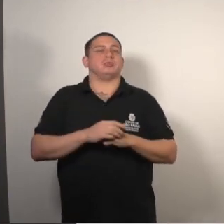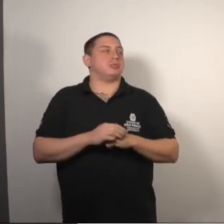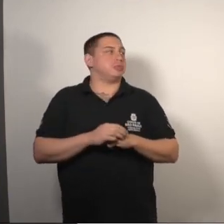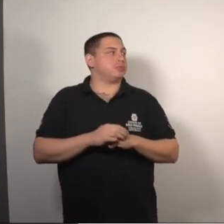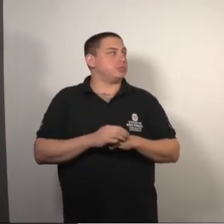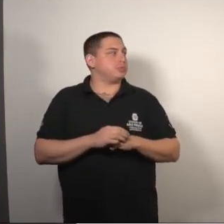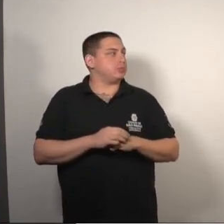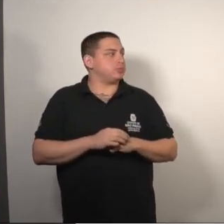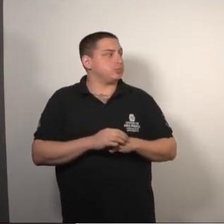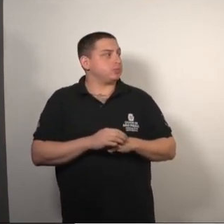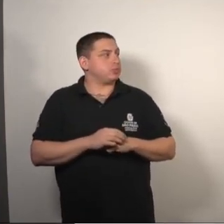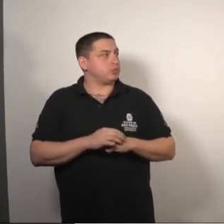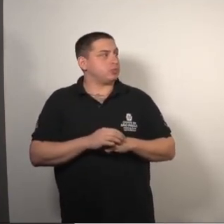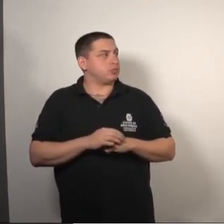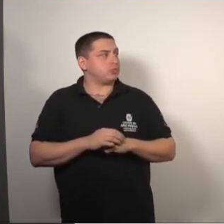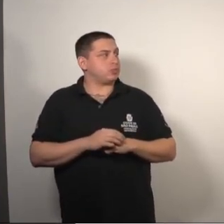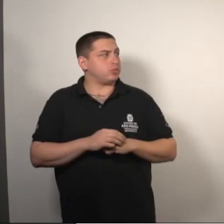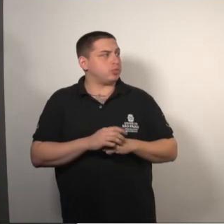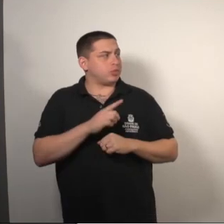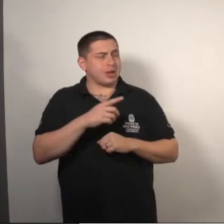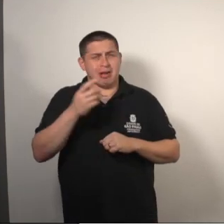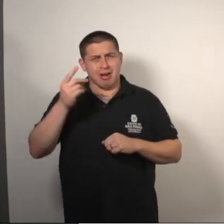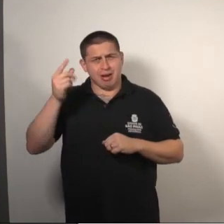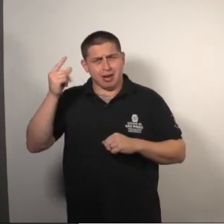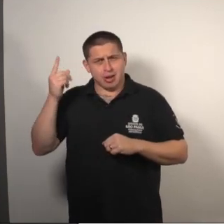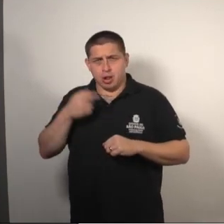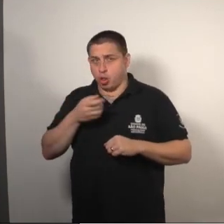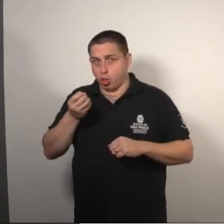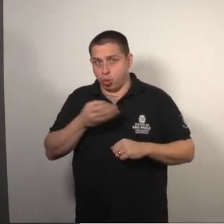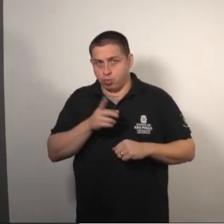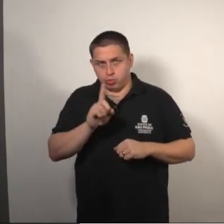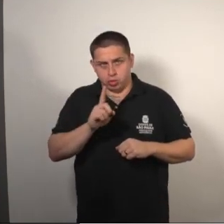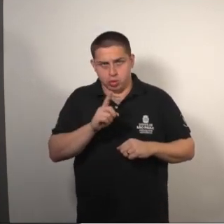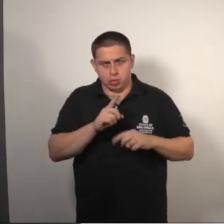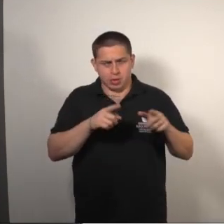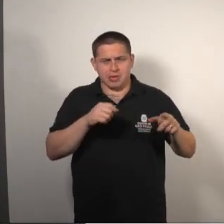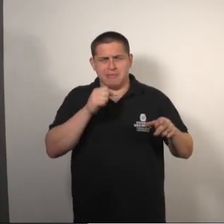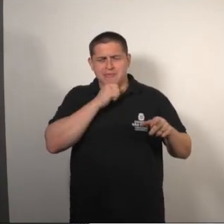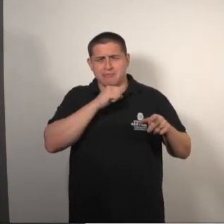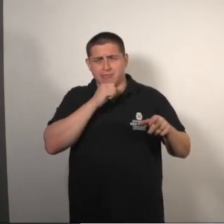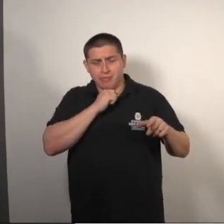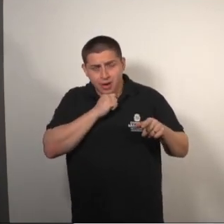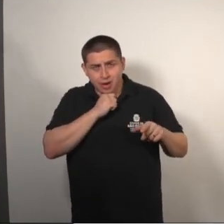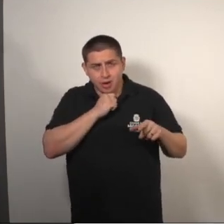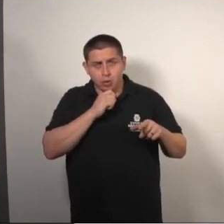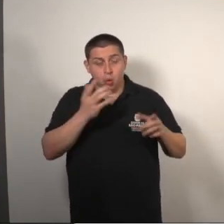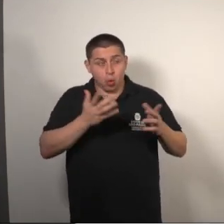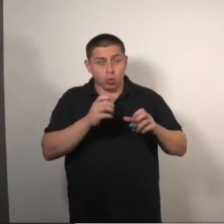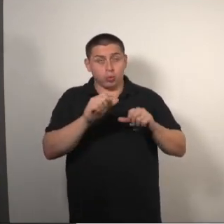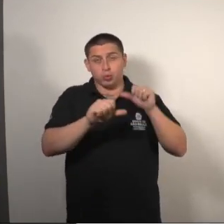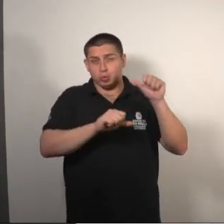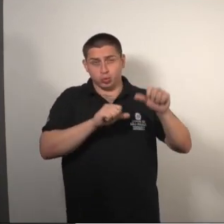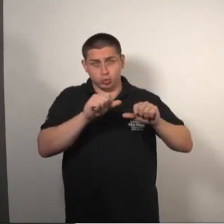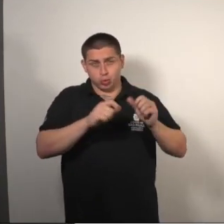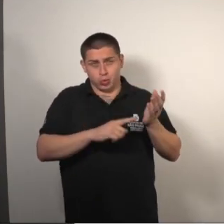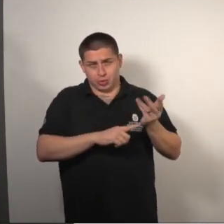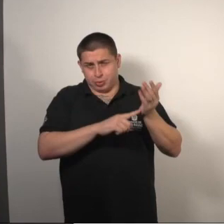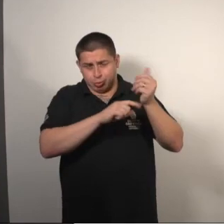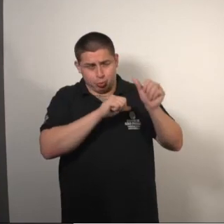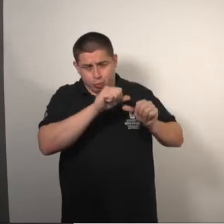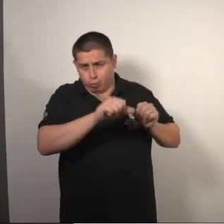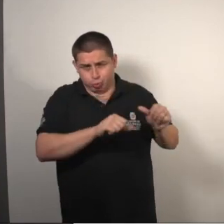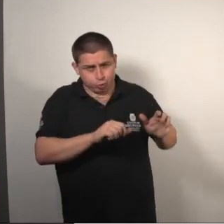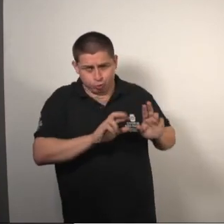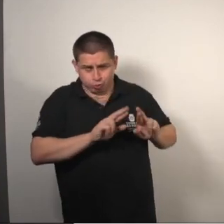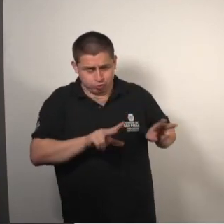Esse aqui é um aparelho bem antigo, não é usado mais, chamado rolete. Ele tem essa movimentação horizontal para